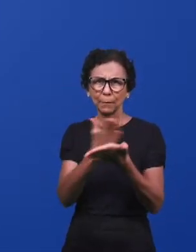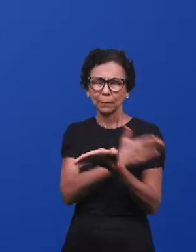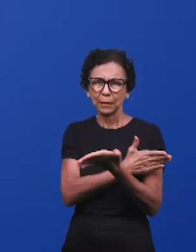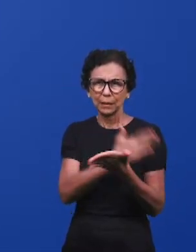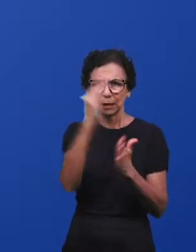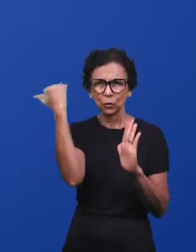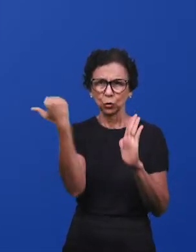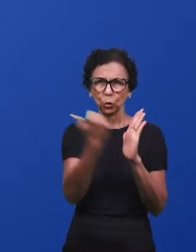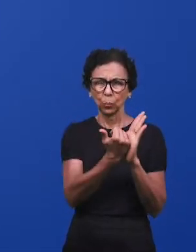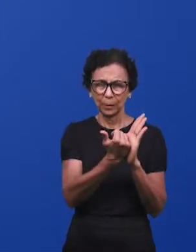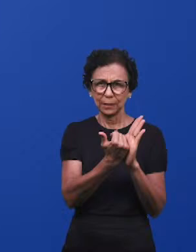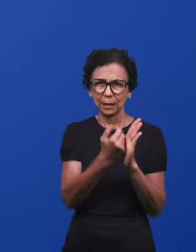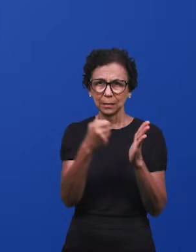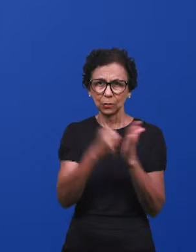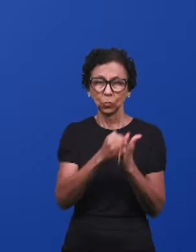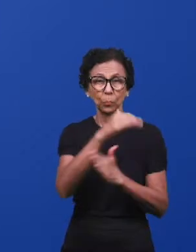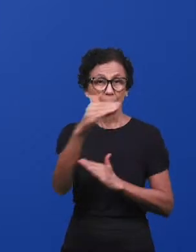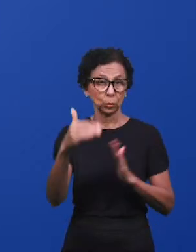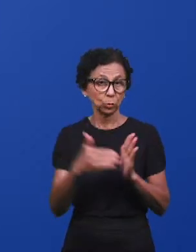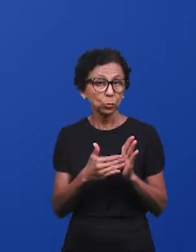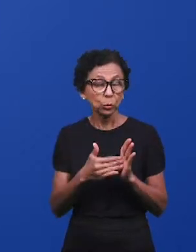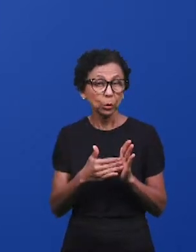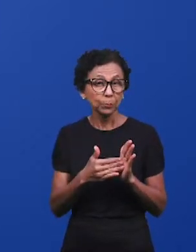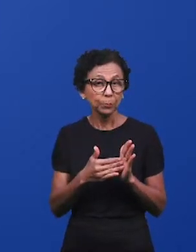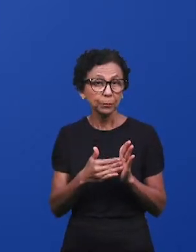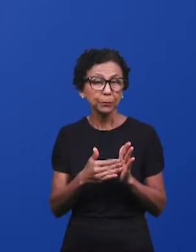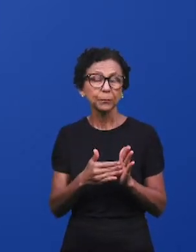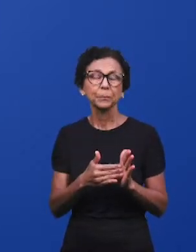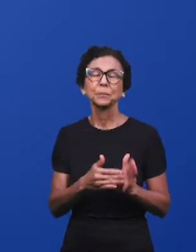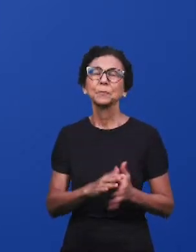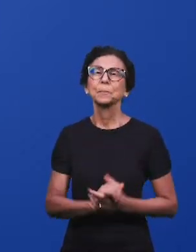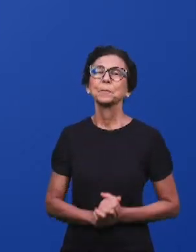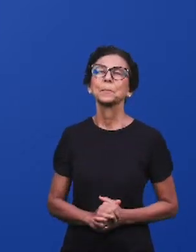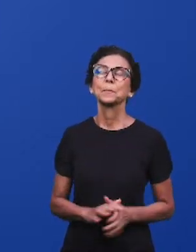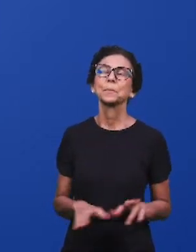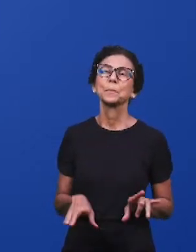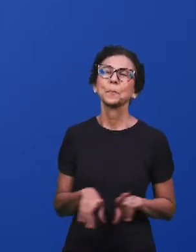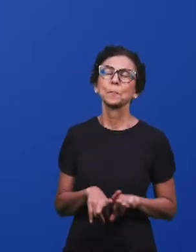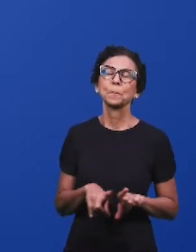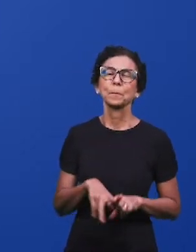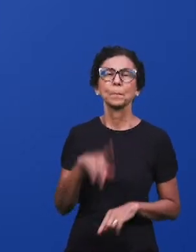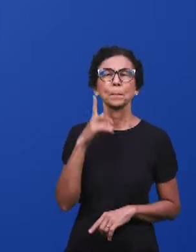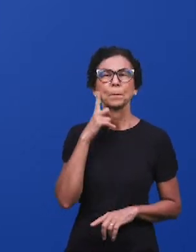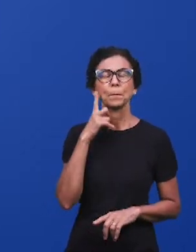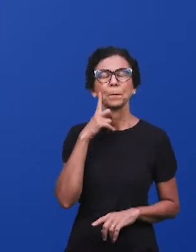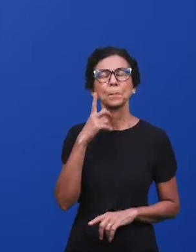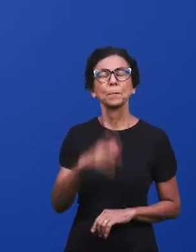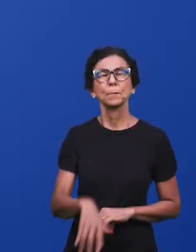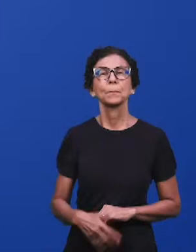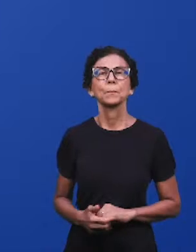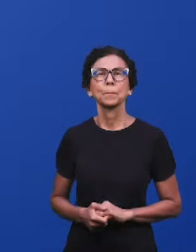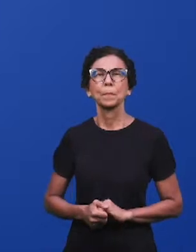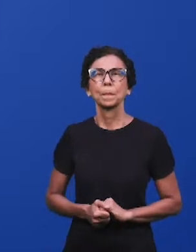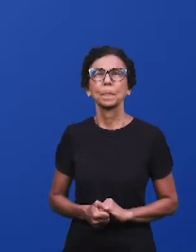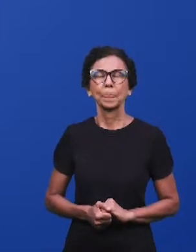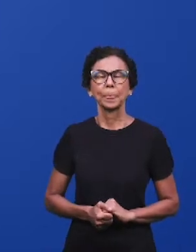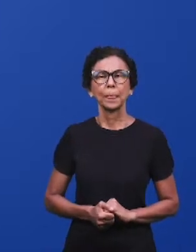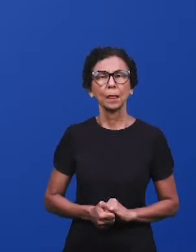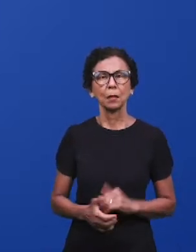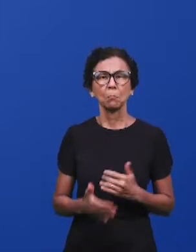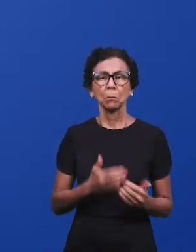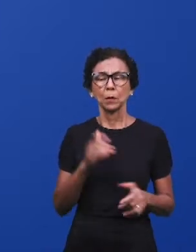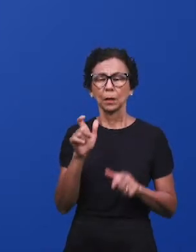Tiago 2,10, que diz assim a palavra. Porque qualquer que guardar toda a lei e tropeçar em um só